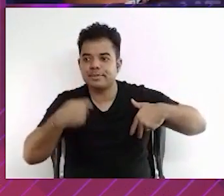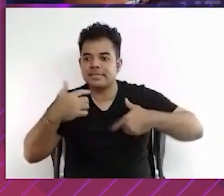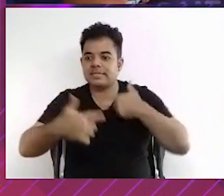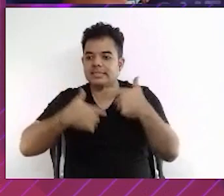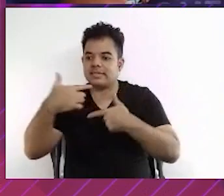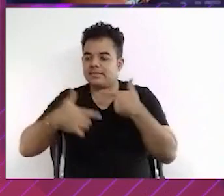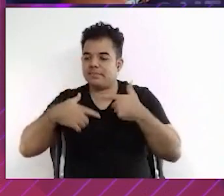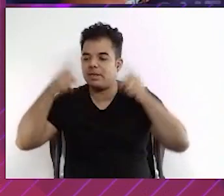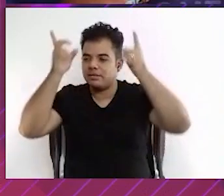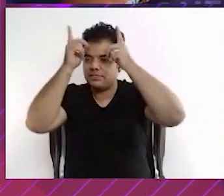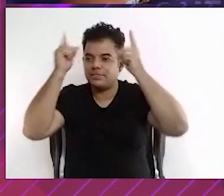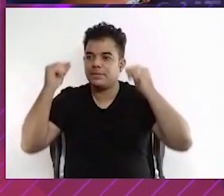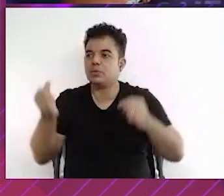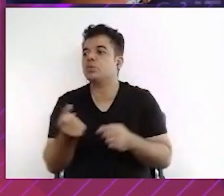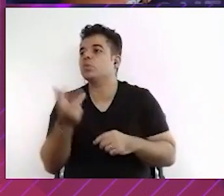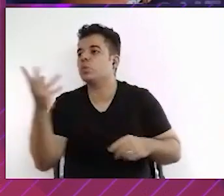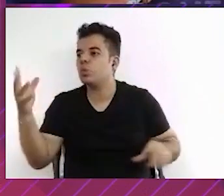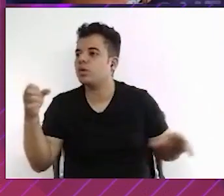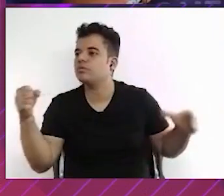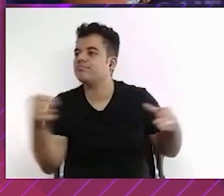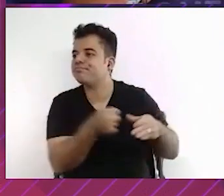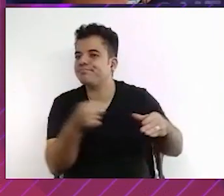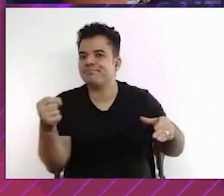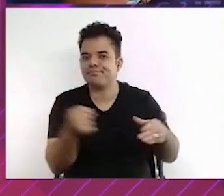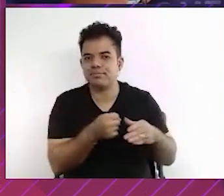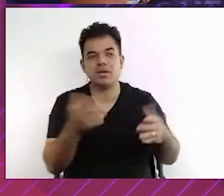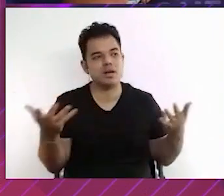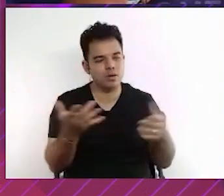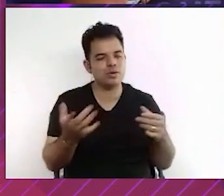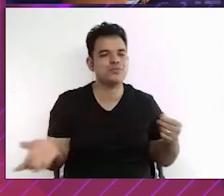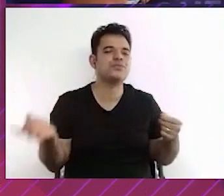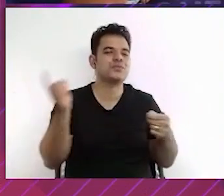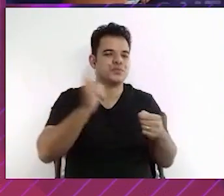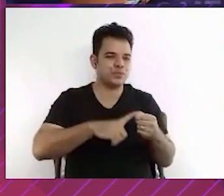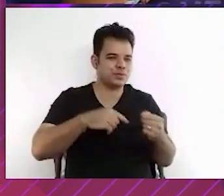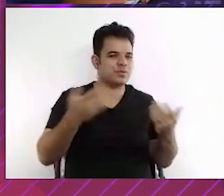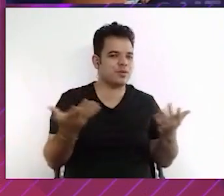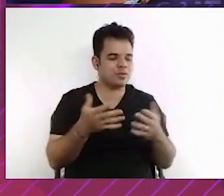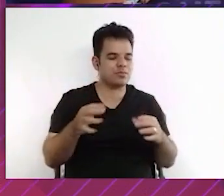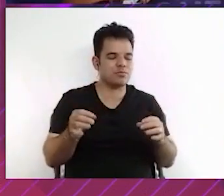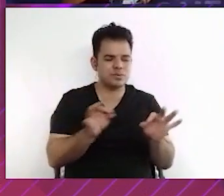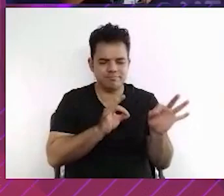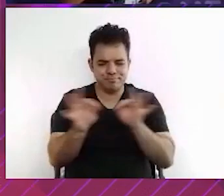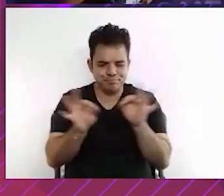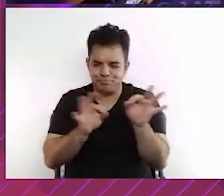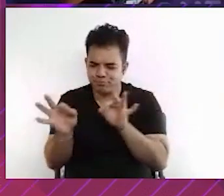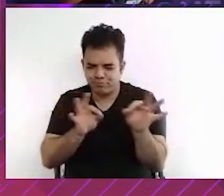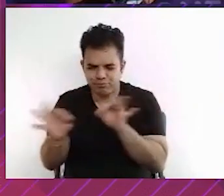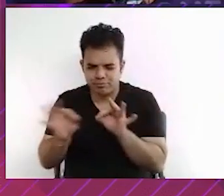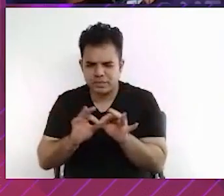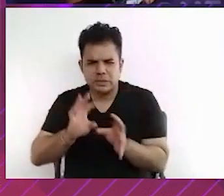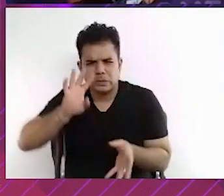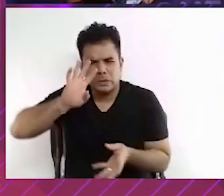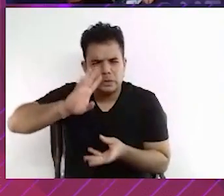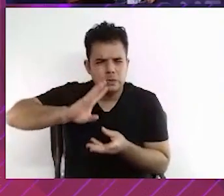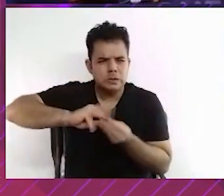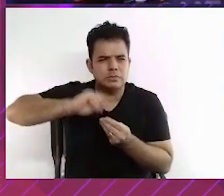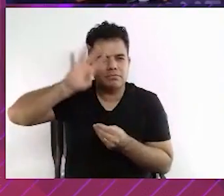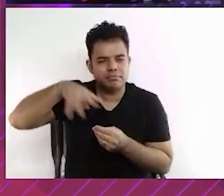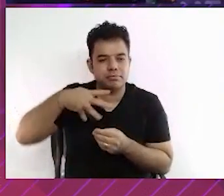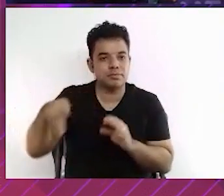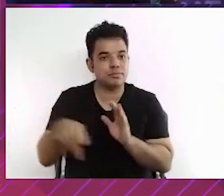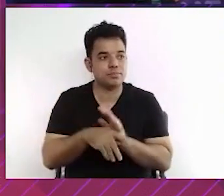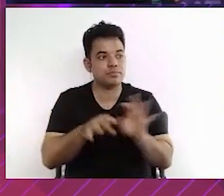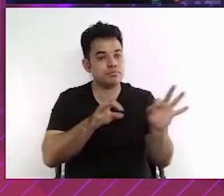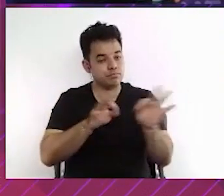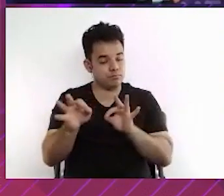escala. E aí a gente vai voltar, então, para a otimização de escala. Porque a gente fez um modelo preditivo,